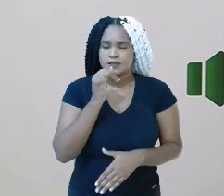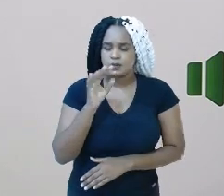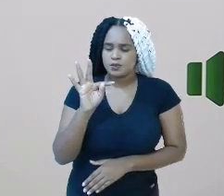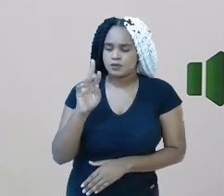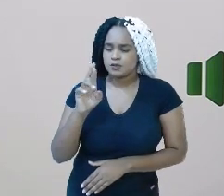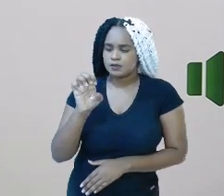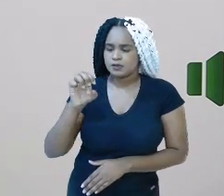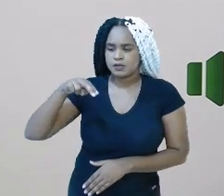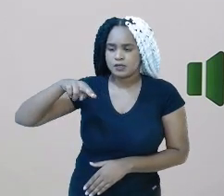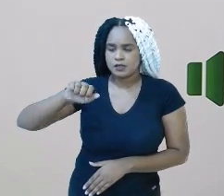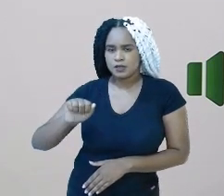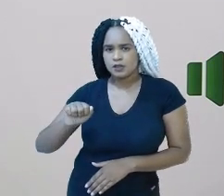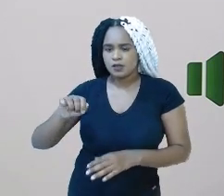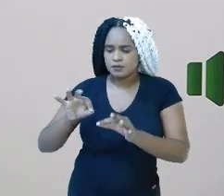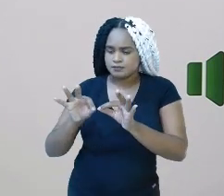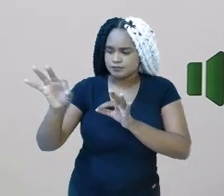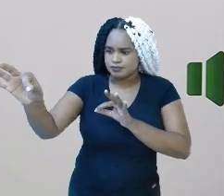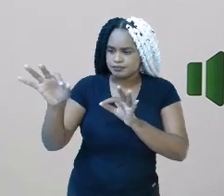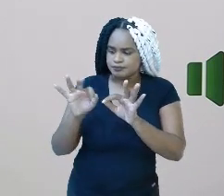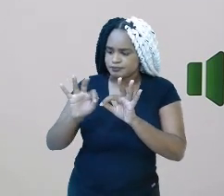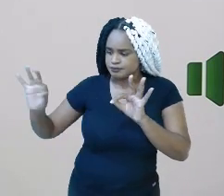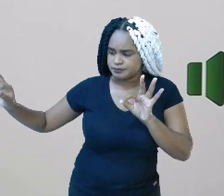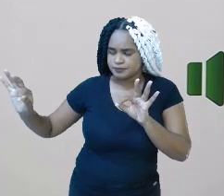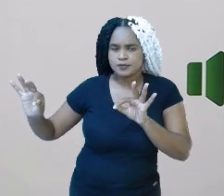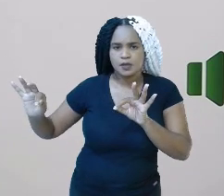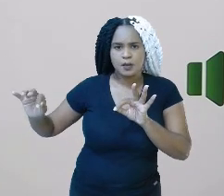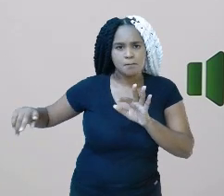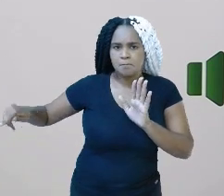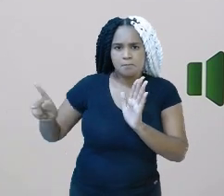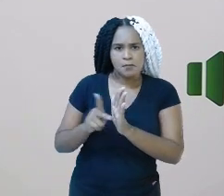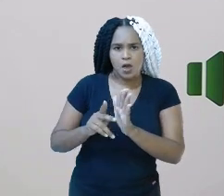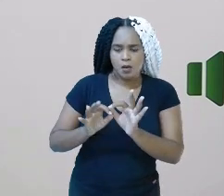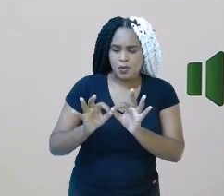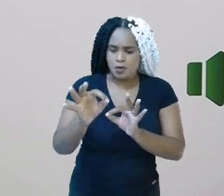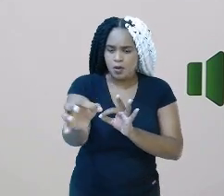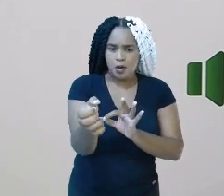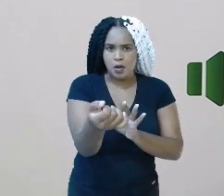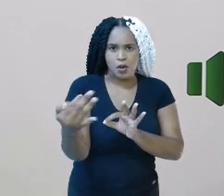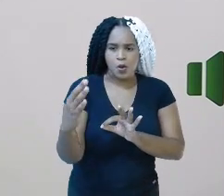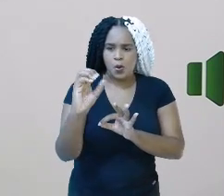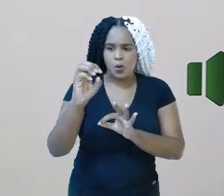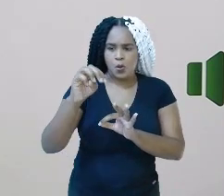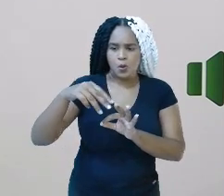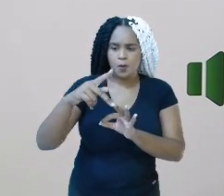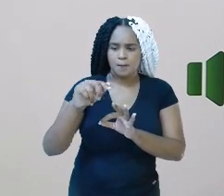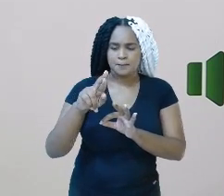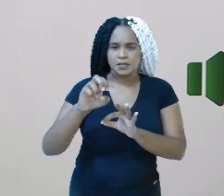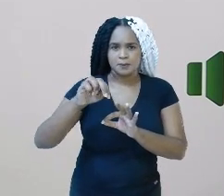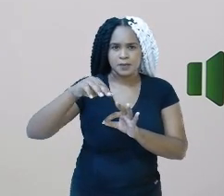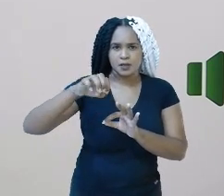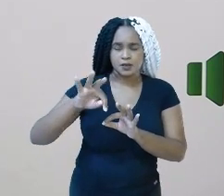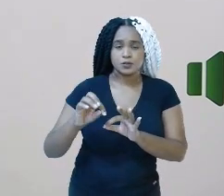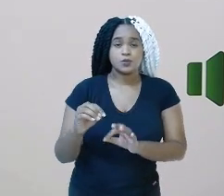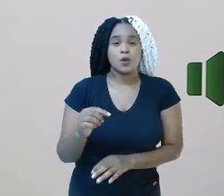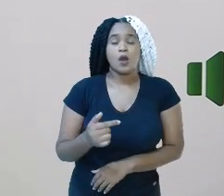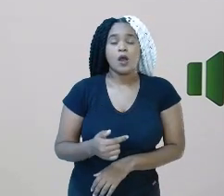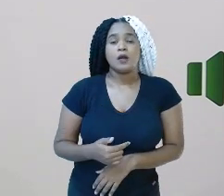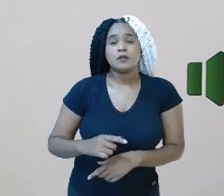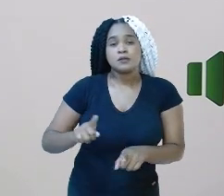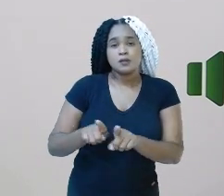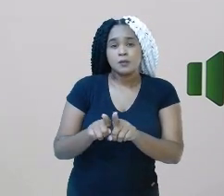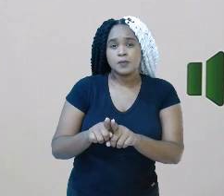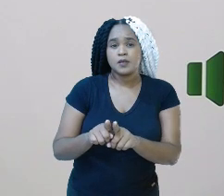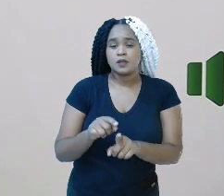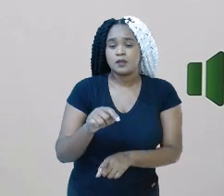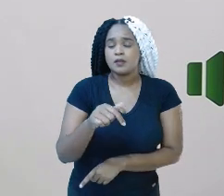exemplo. Isso é um instrumento padrão de medida de comprimento. As não convencionais é outra coisa. A gente vai trabalhar